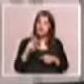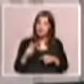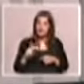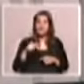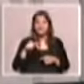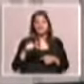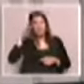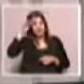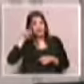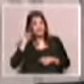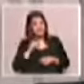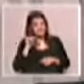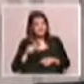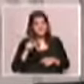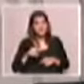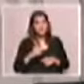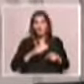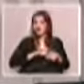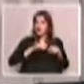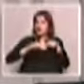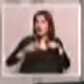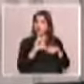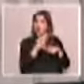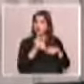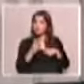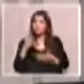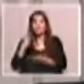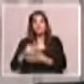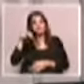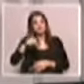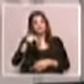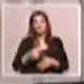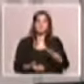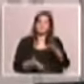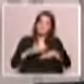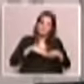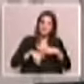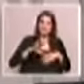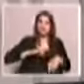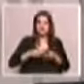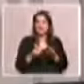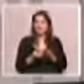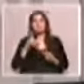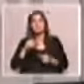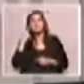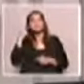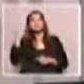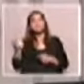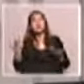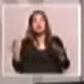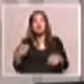desta raça, sobretudo no período de outubro a junho, que se faz este queijo. Tem também a particularidade, e